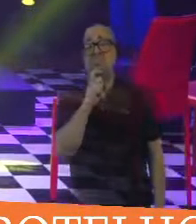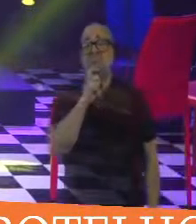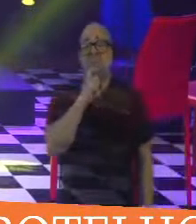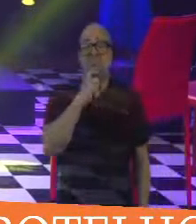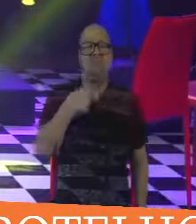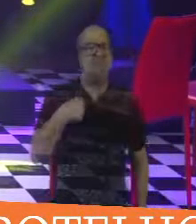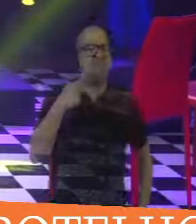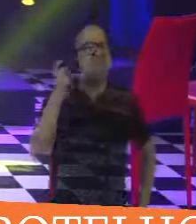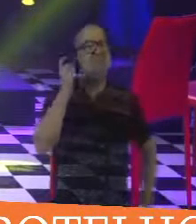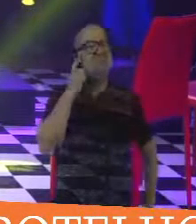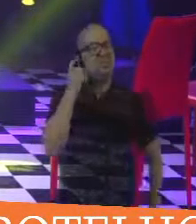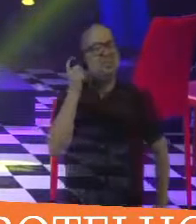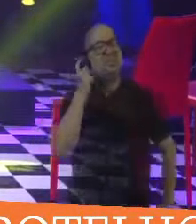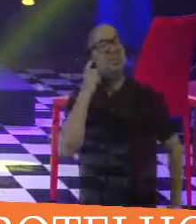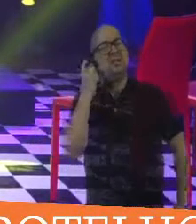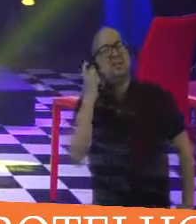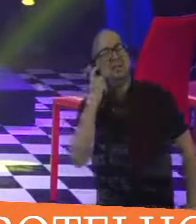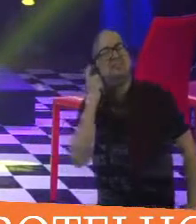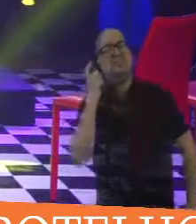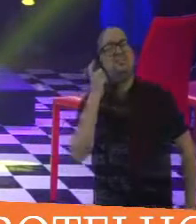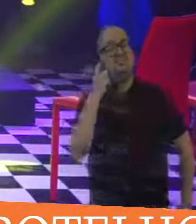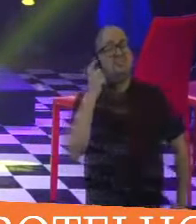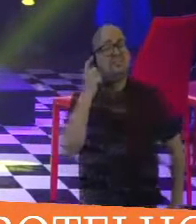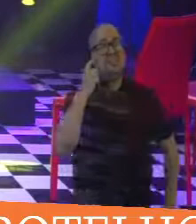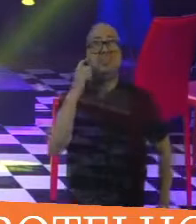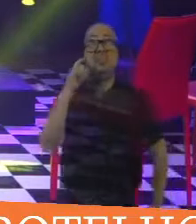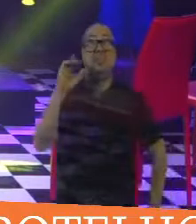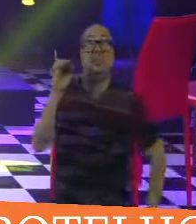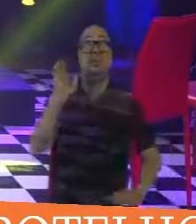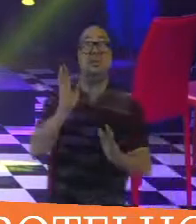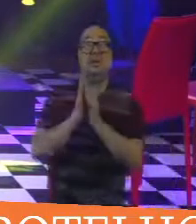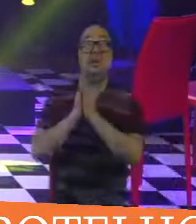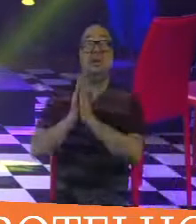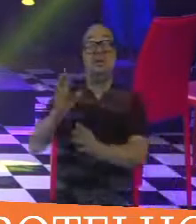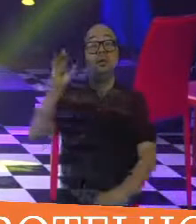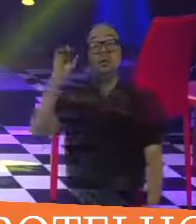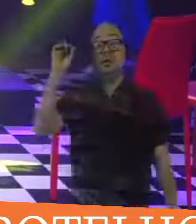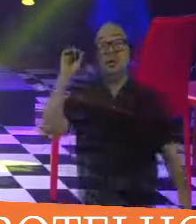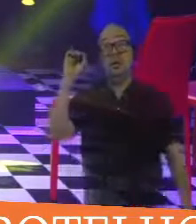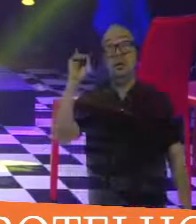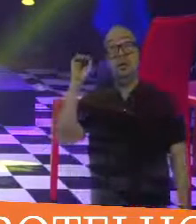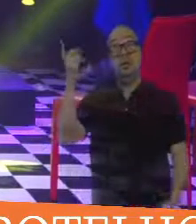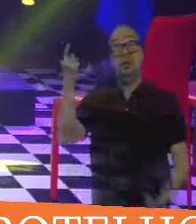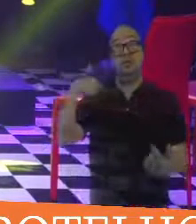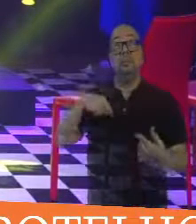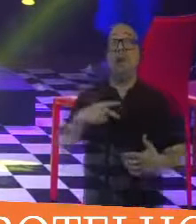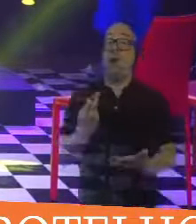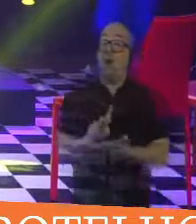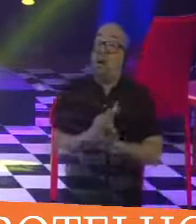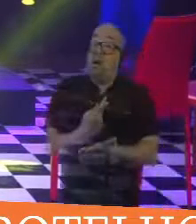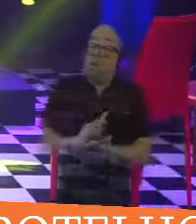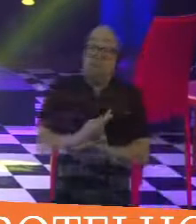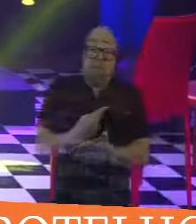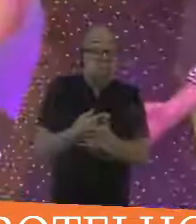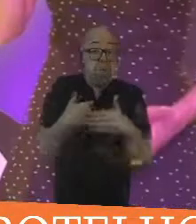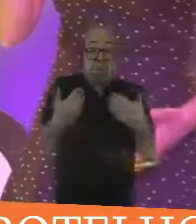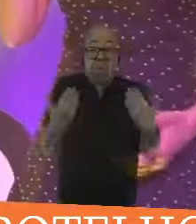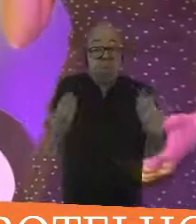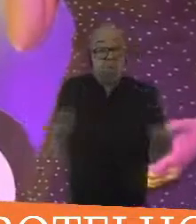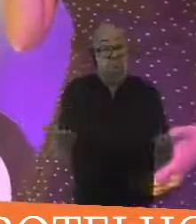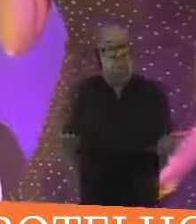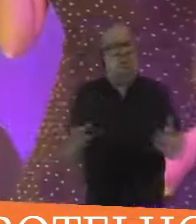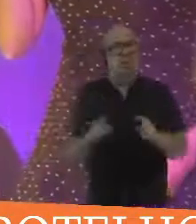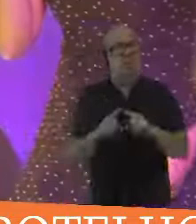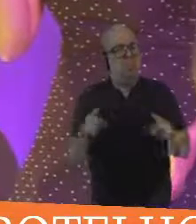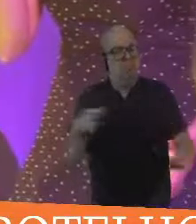Tenho pensado, e Deus permita que eu esteja errada, mas